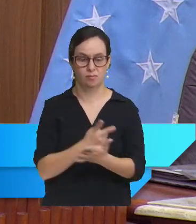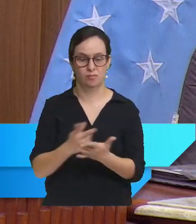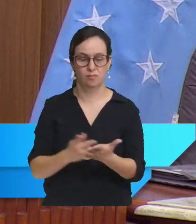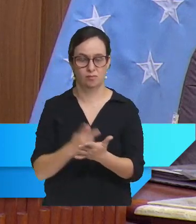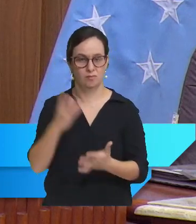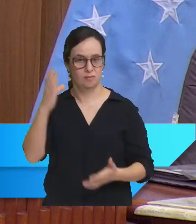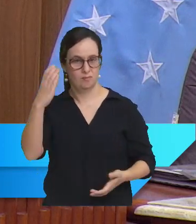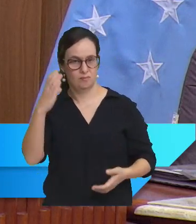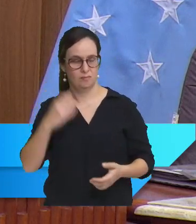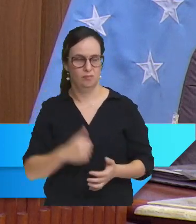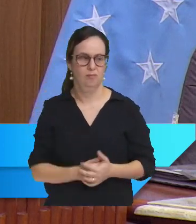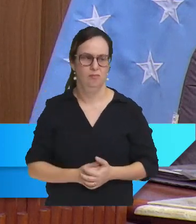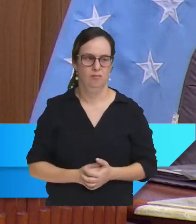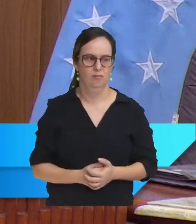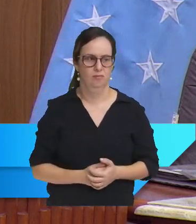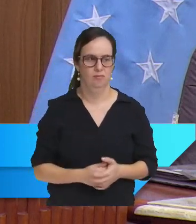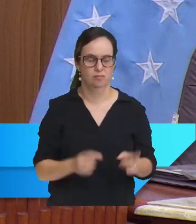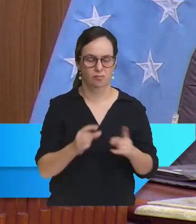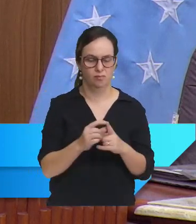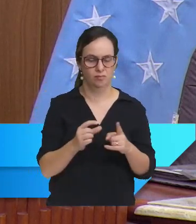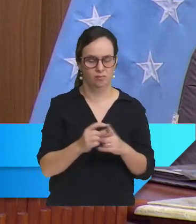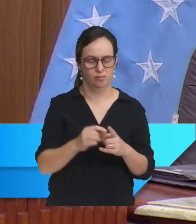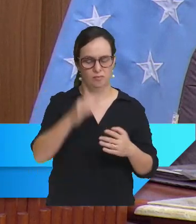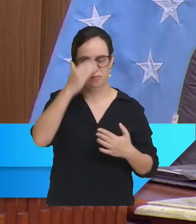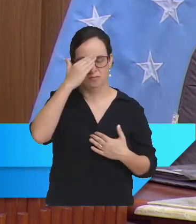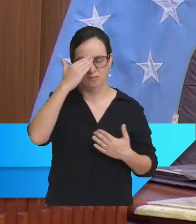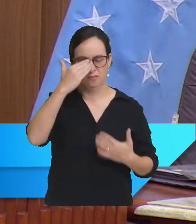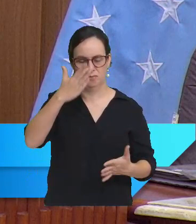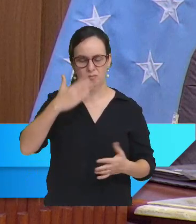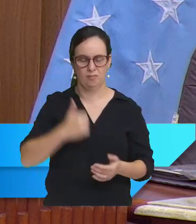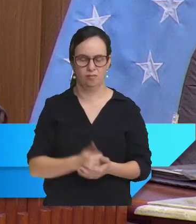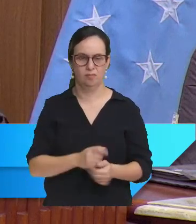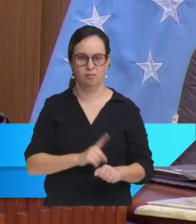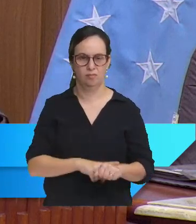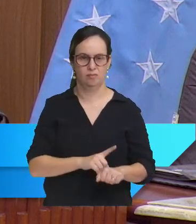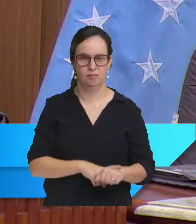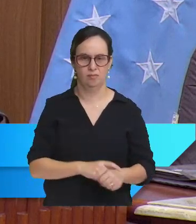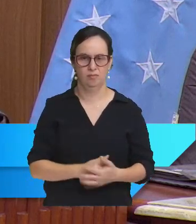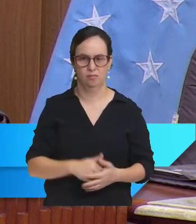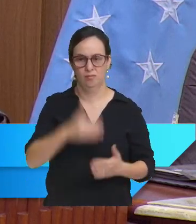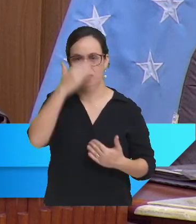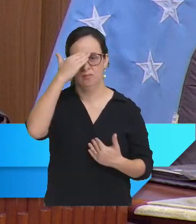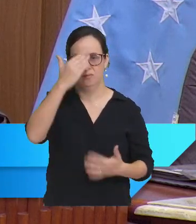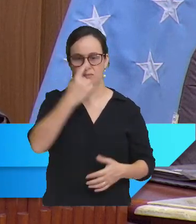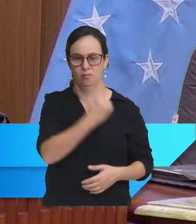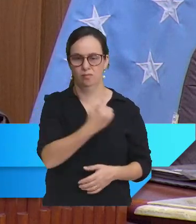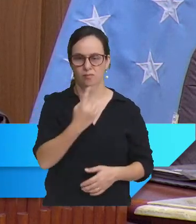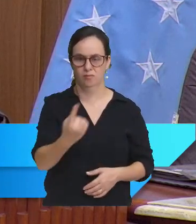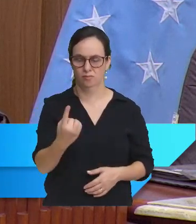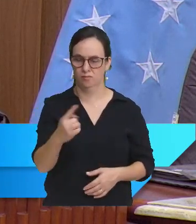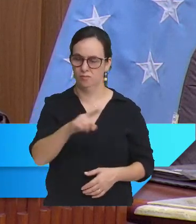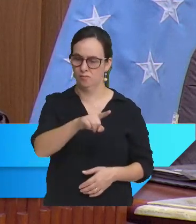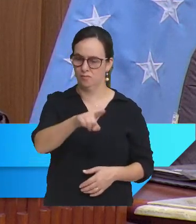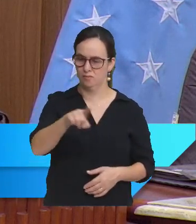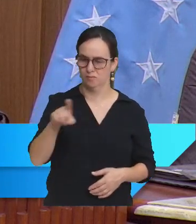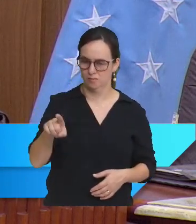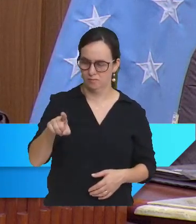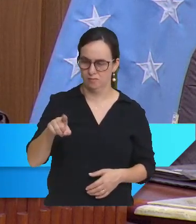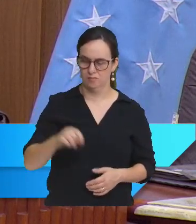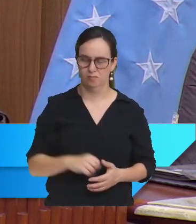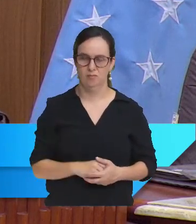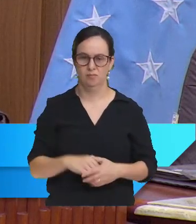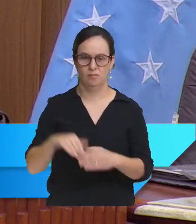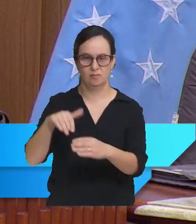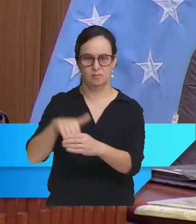palavras, presidente. Agradeço muito o tempo e agradeço a cada um de você, eleitor, cada um de você dos